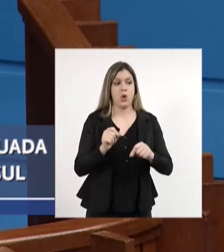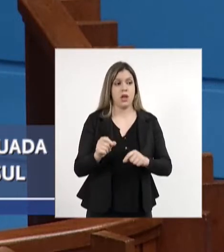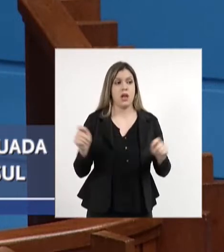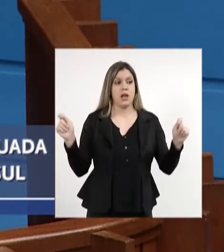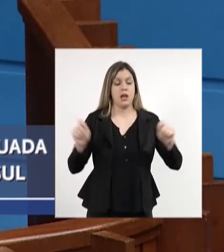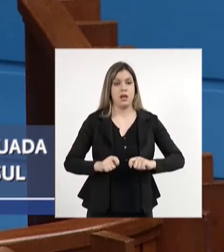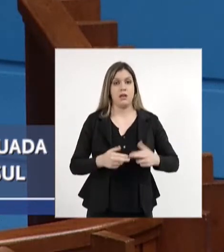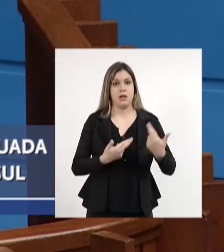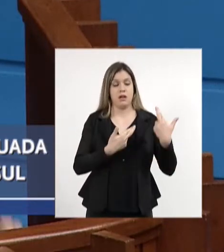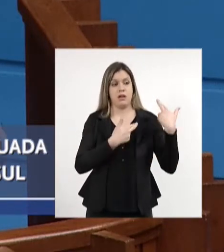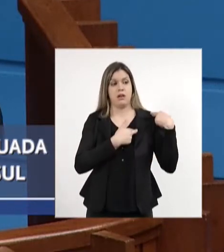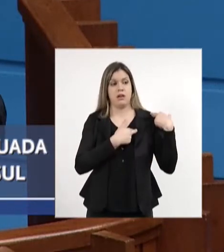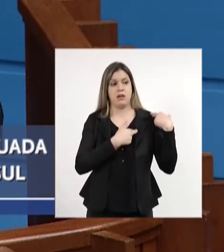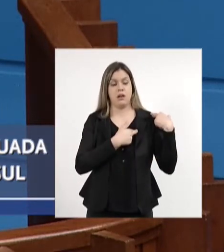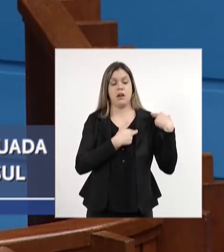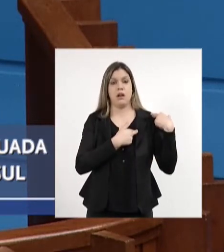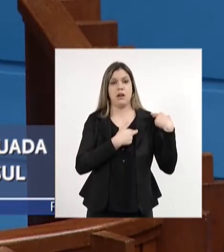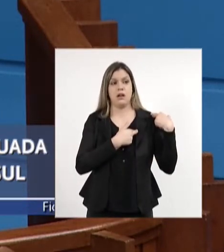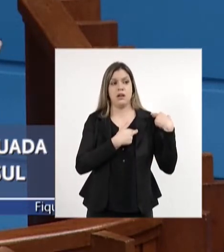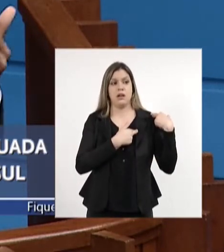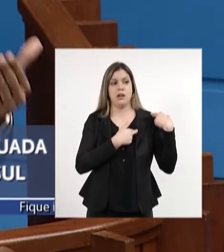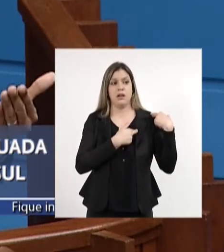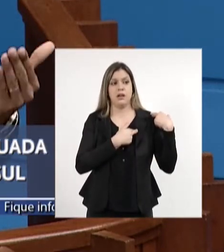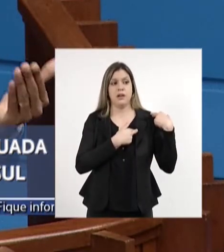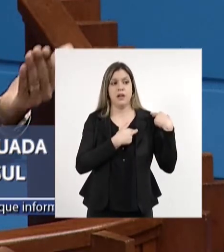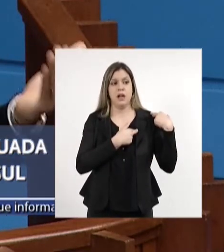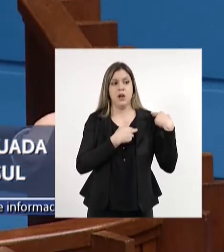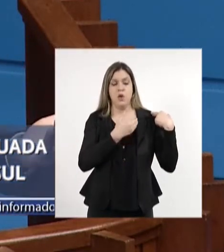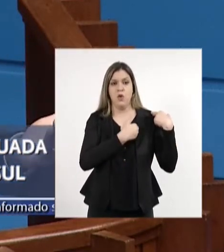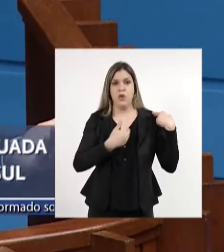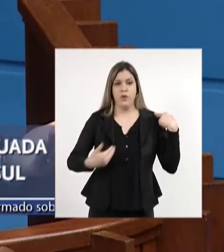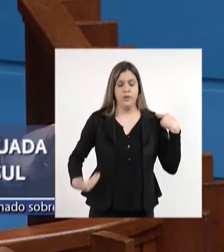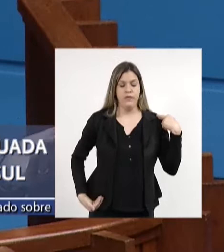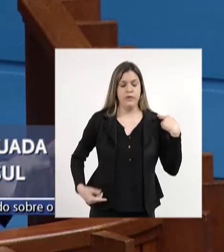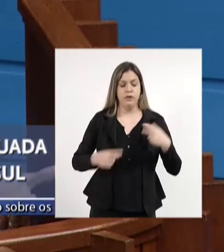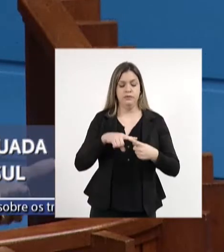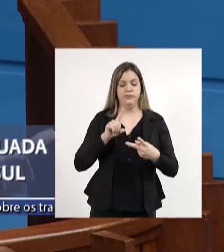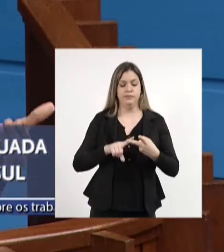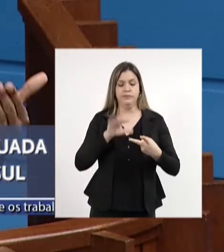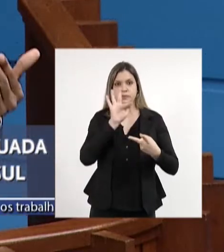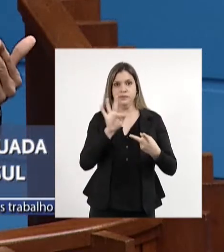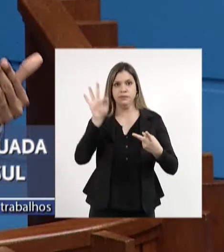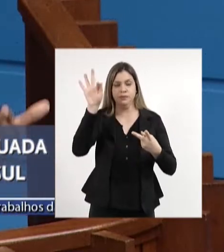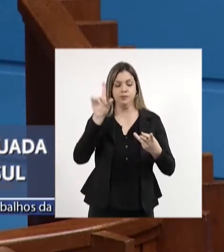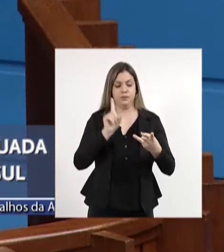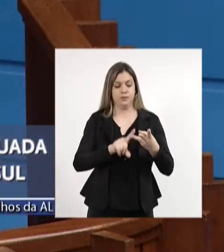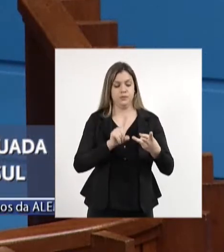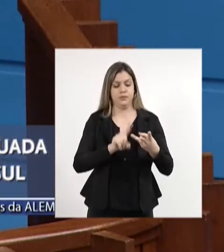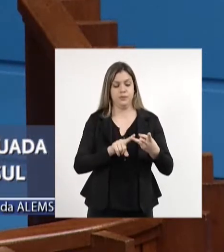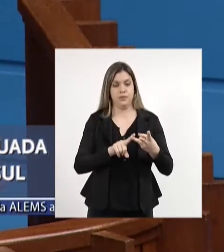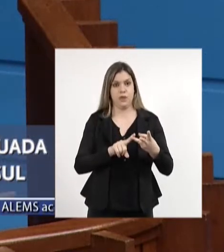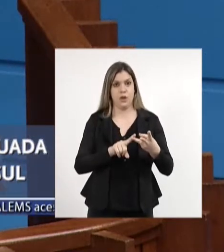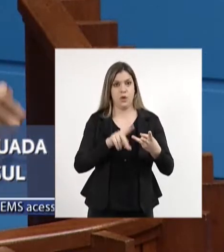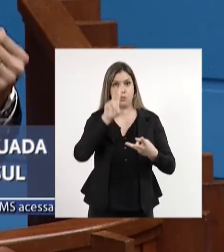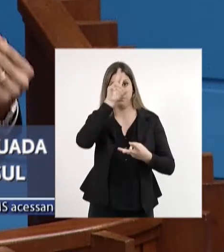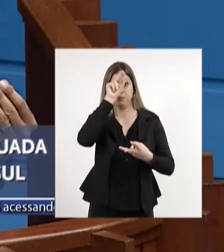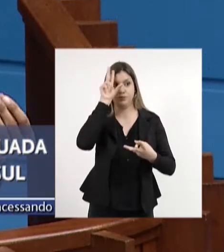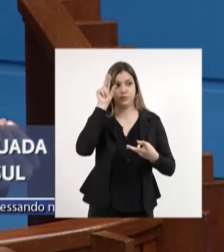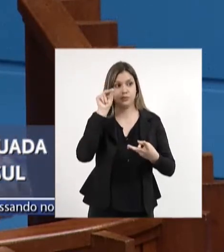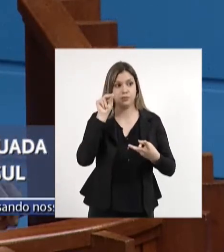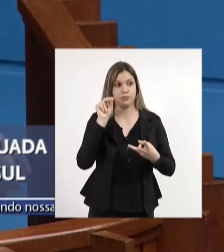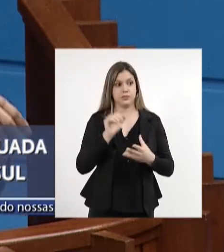competência comum dos entes federativos, União, Estados e municípios, executar programas